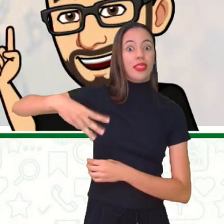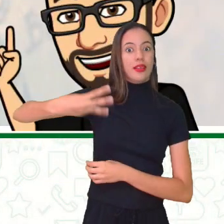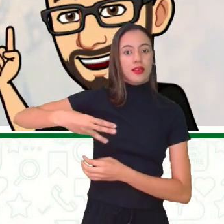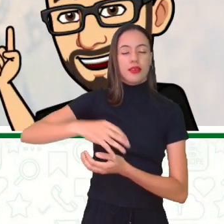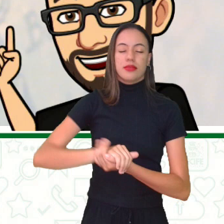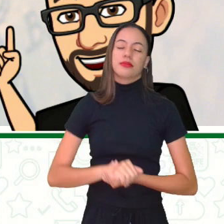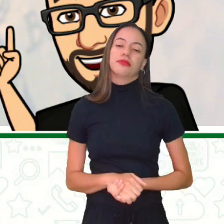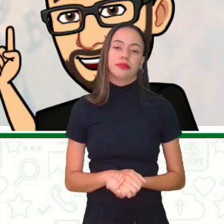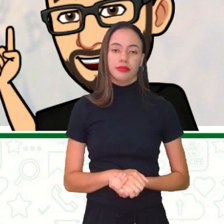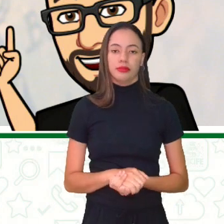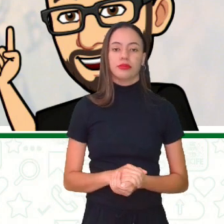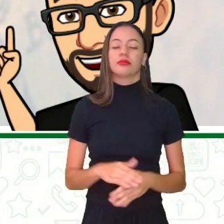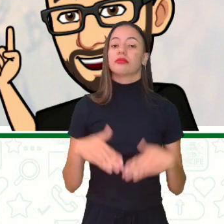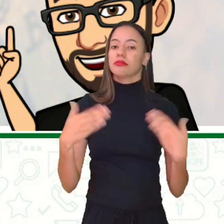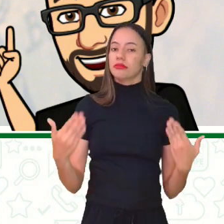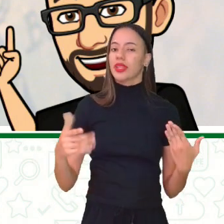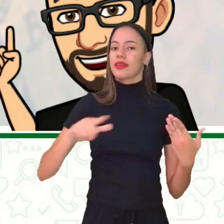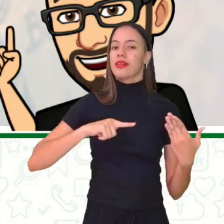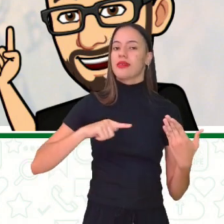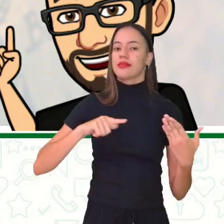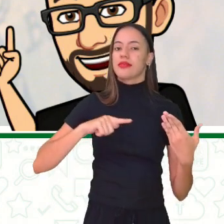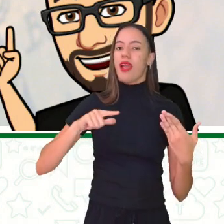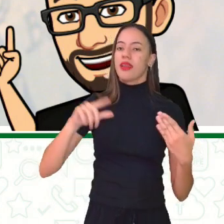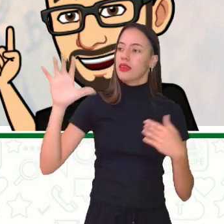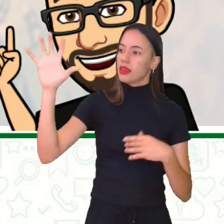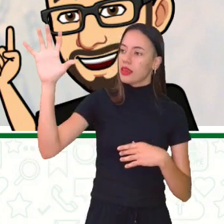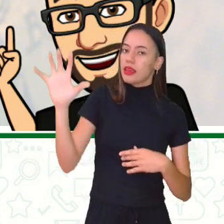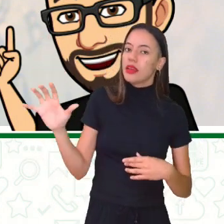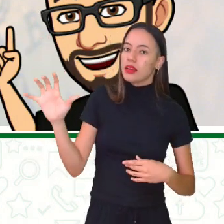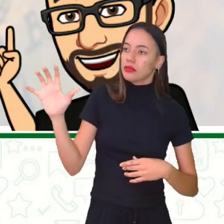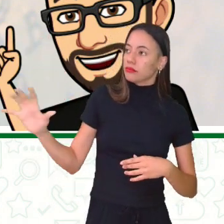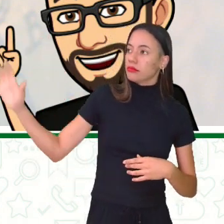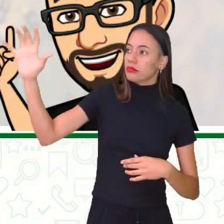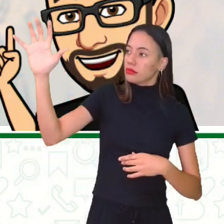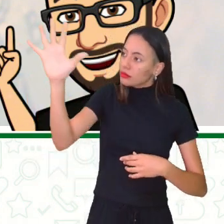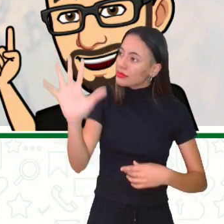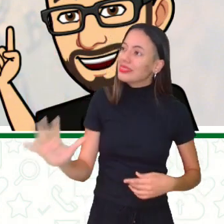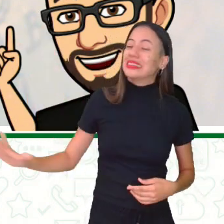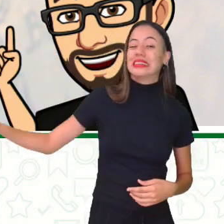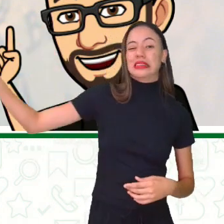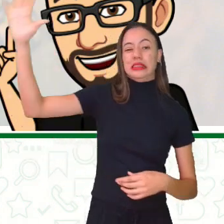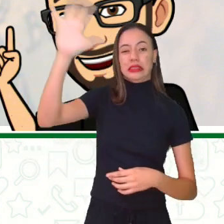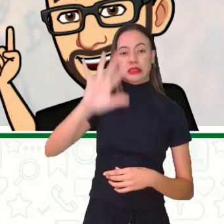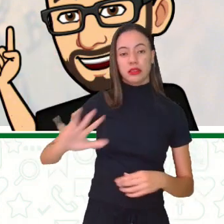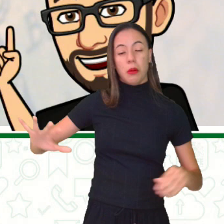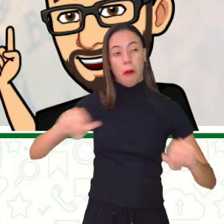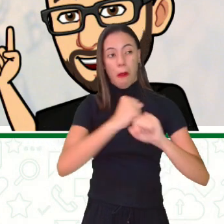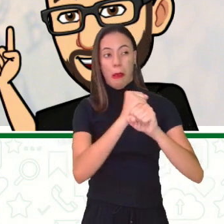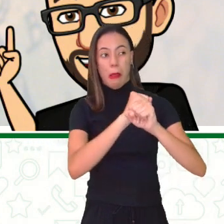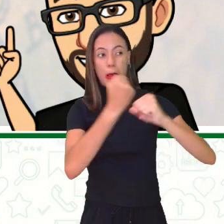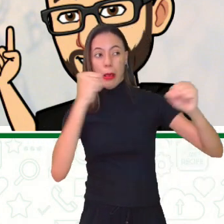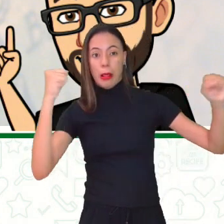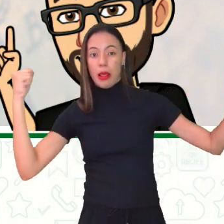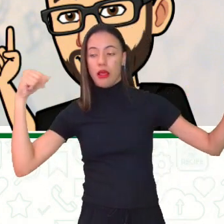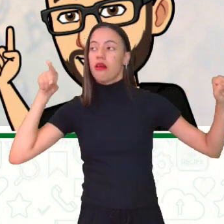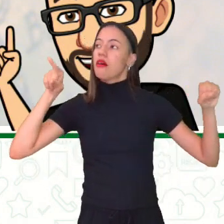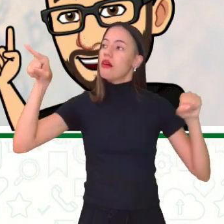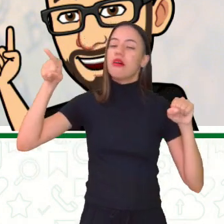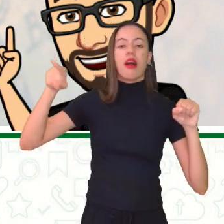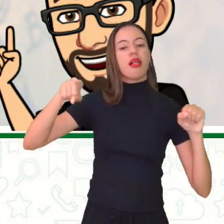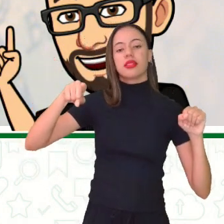gente tem um território, né, bastante grande, certo? Onde ali se desenvolveram